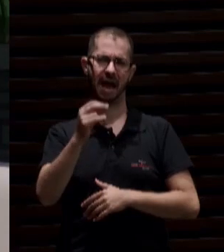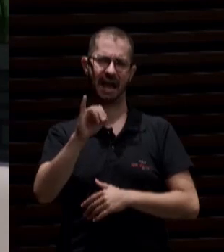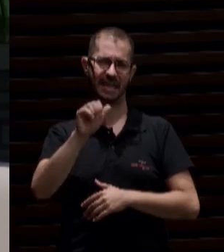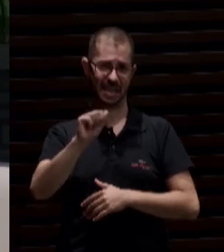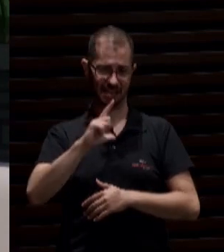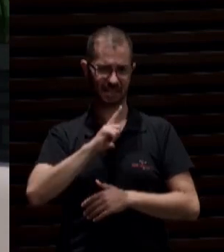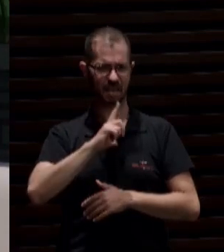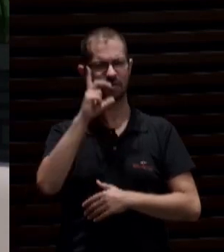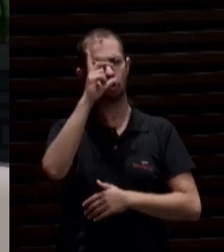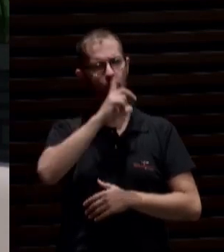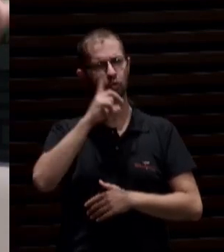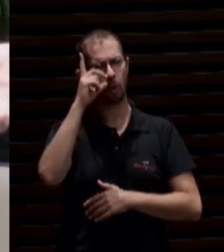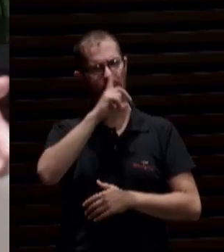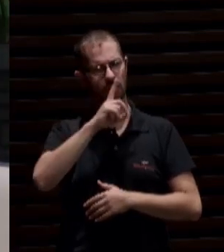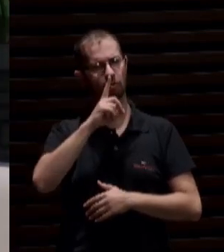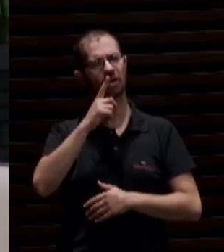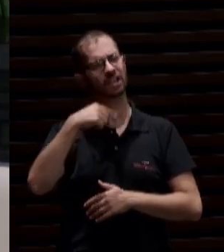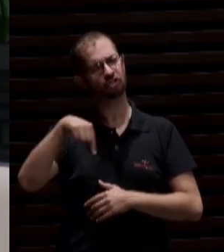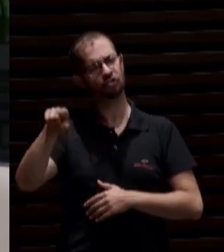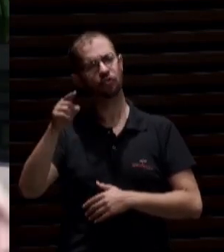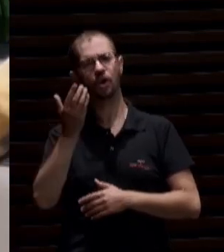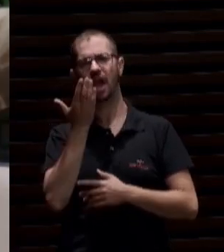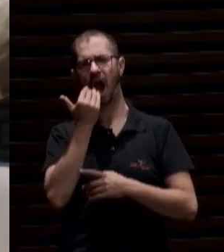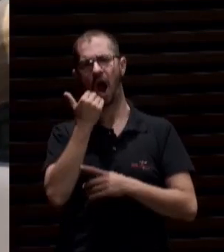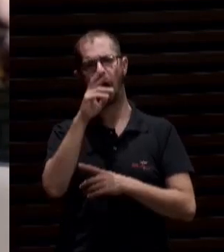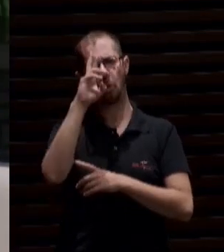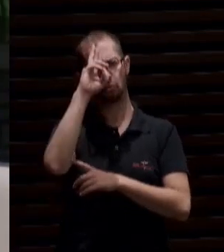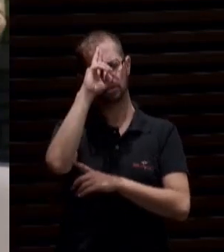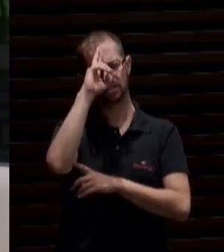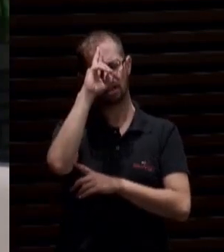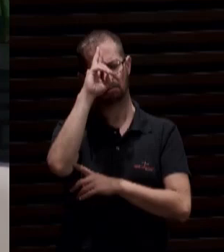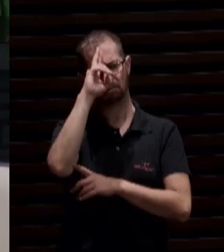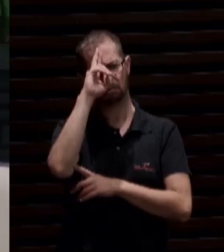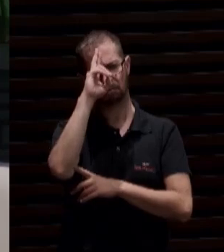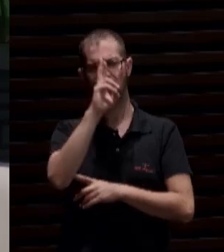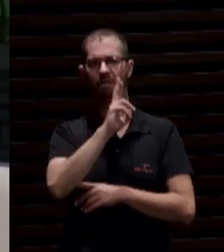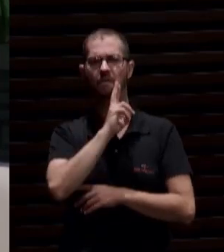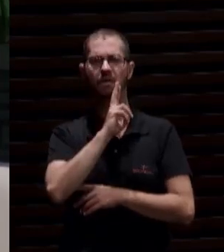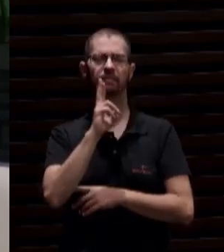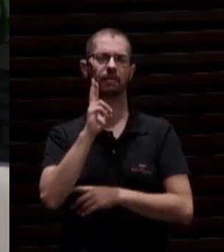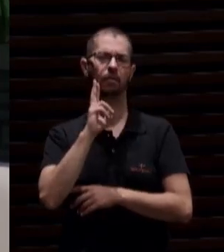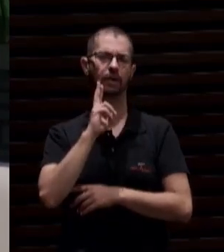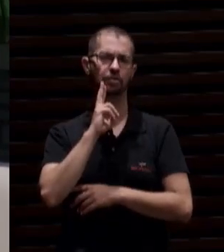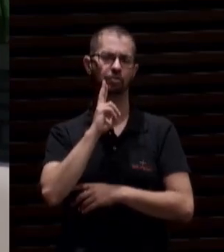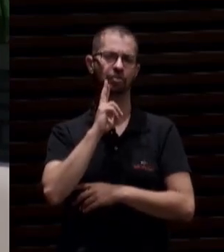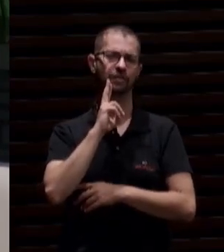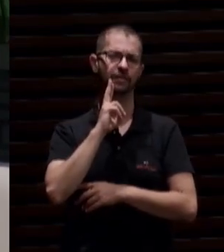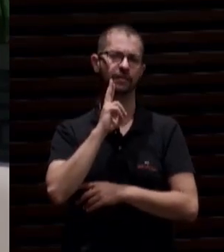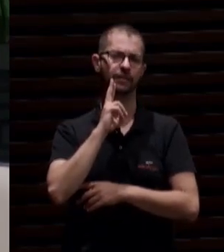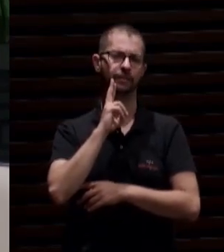domingo que nós saímos para poder almoçar. A gente foi no Votatal, não sei se vocês conhecem, é um restaurante bem...